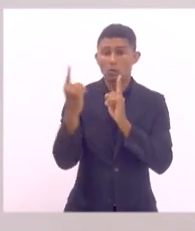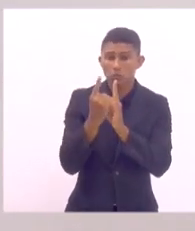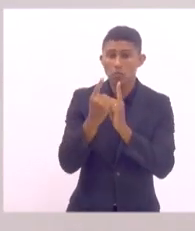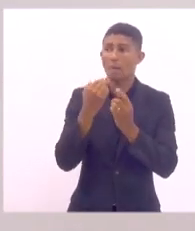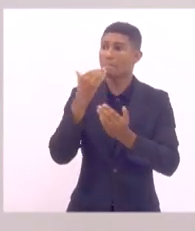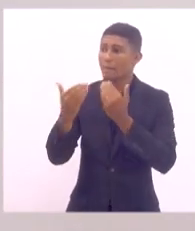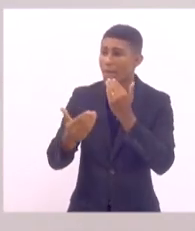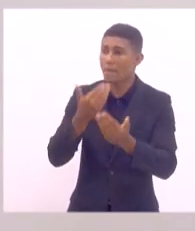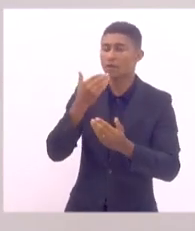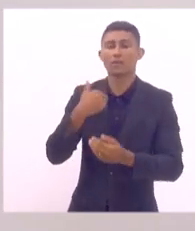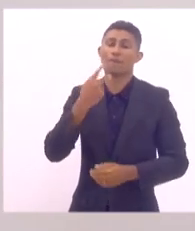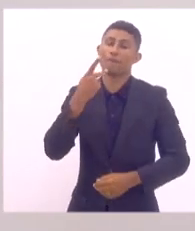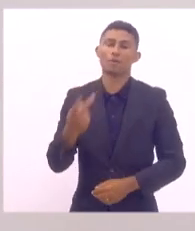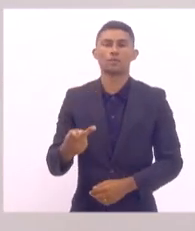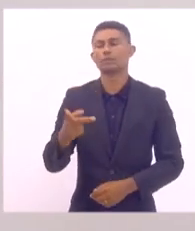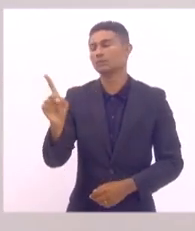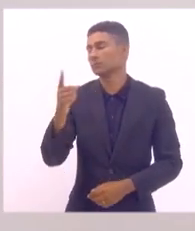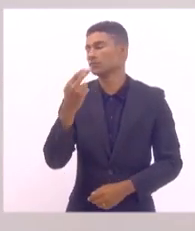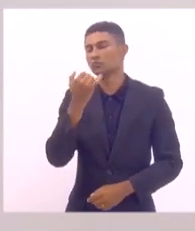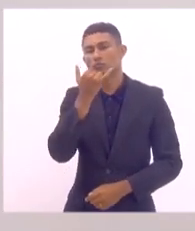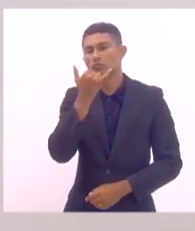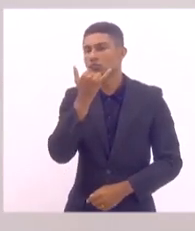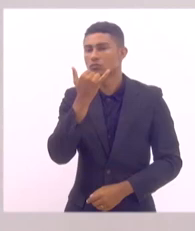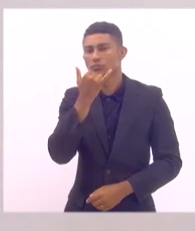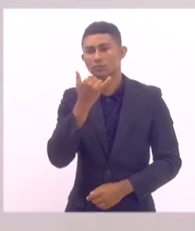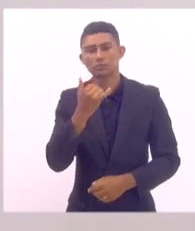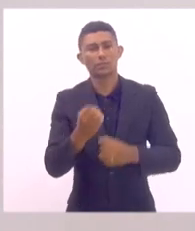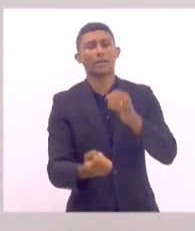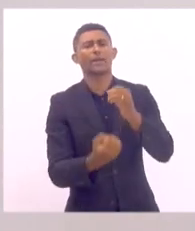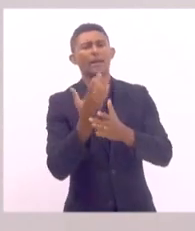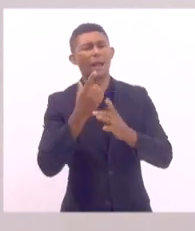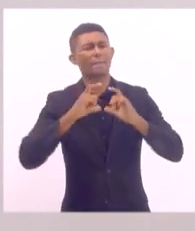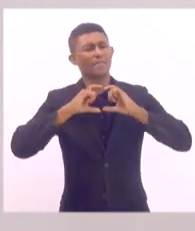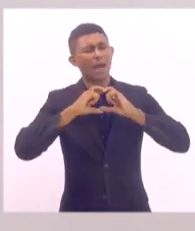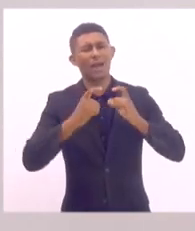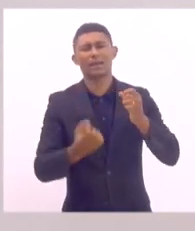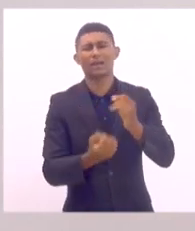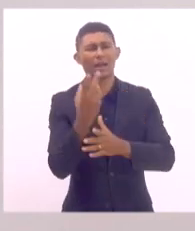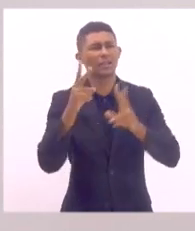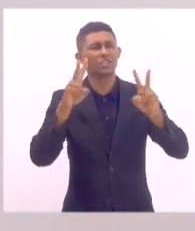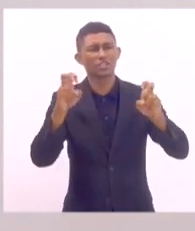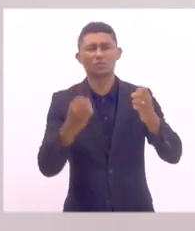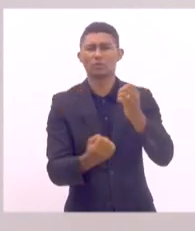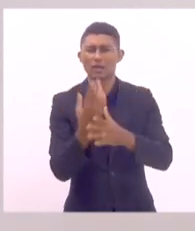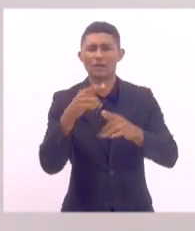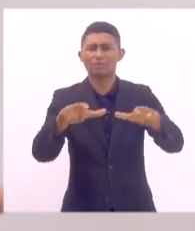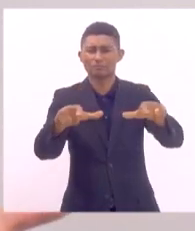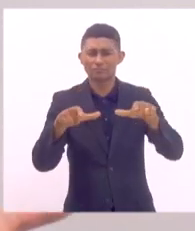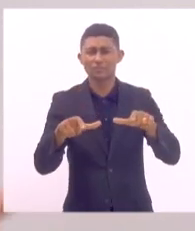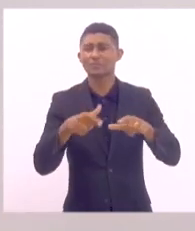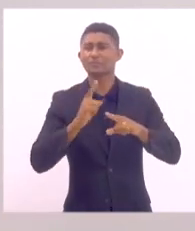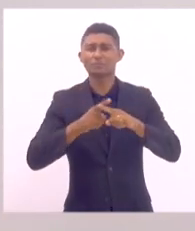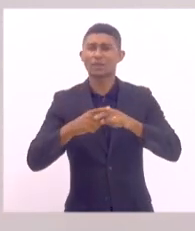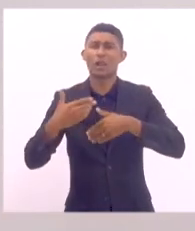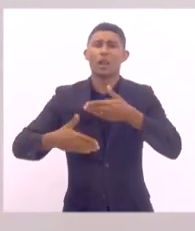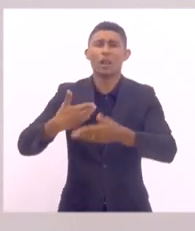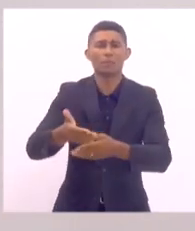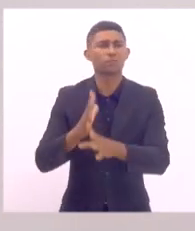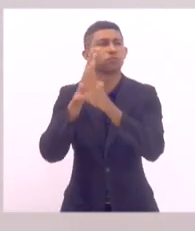dá. É criar prêmio, criar título, medalha, entendeu? Porque daqui a pouco tem 100.